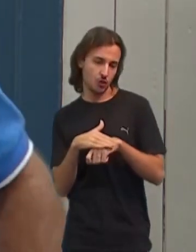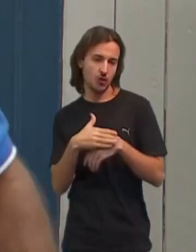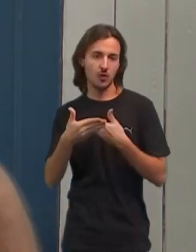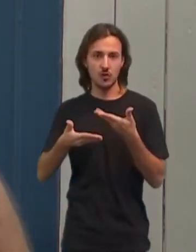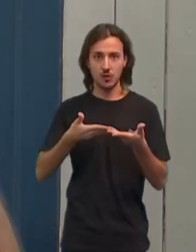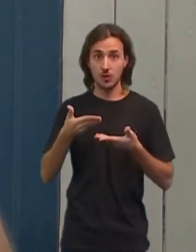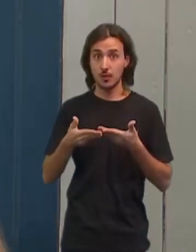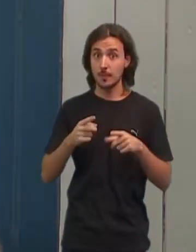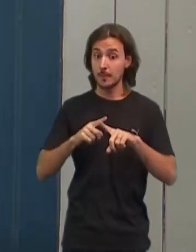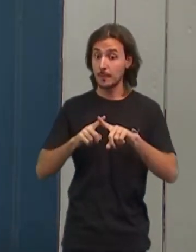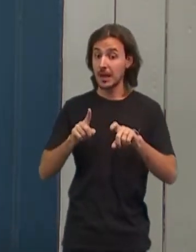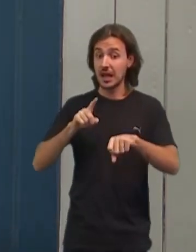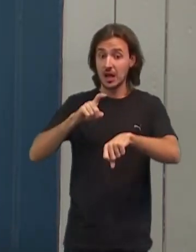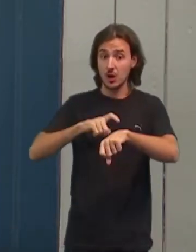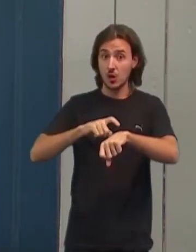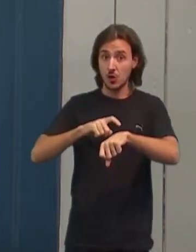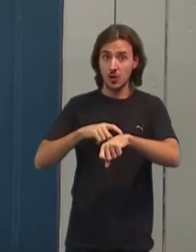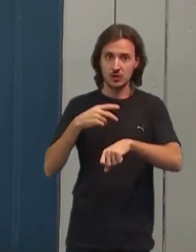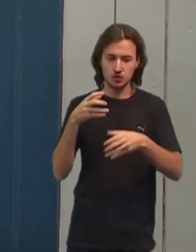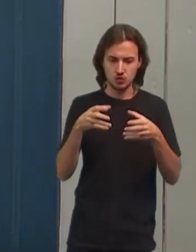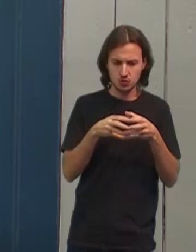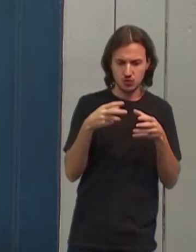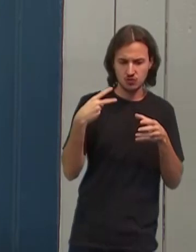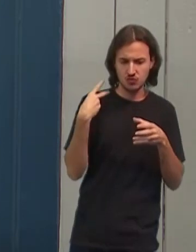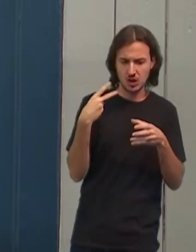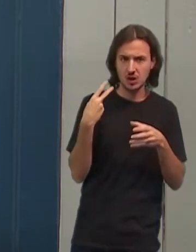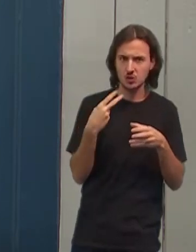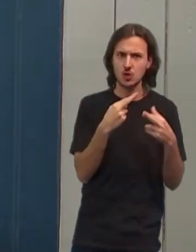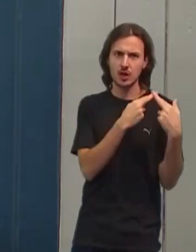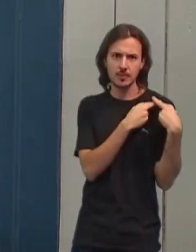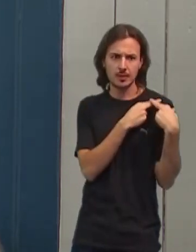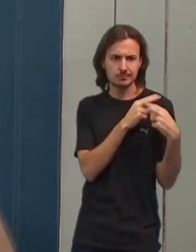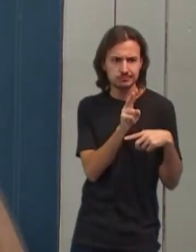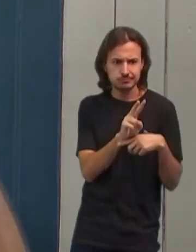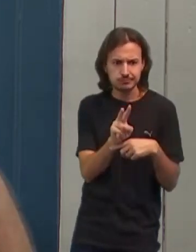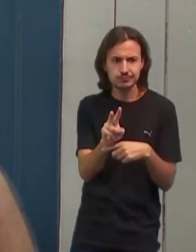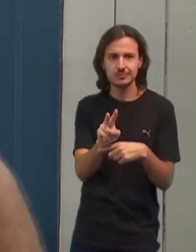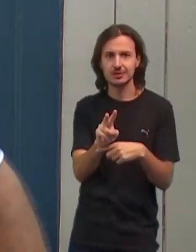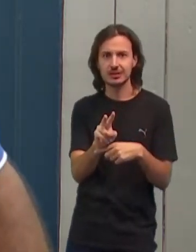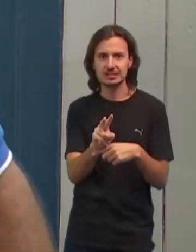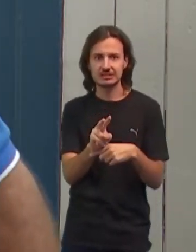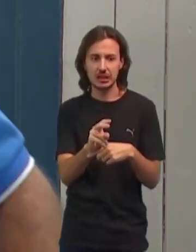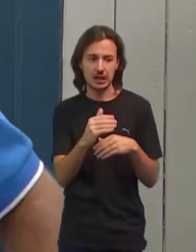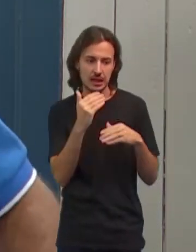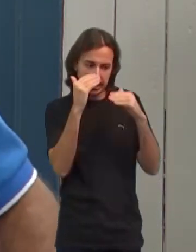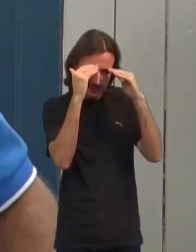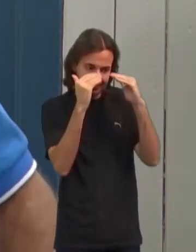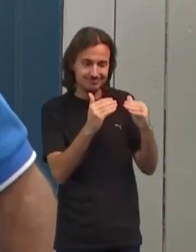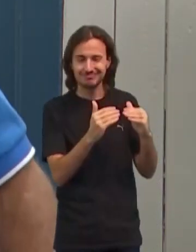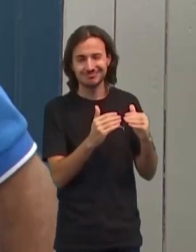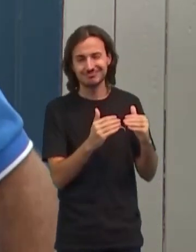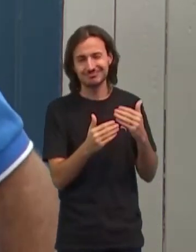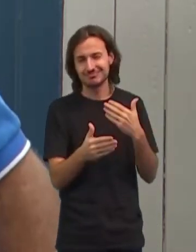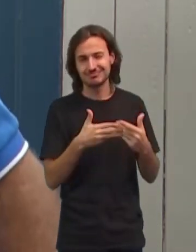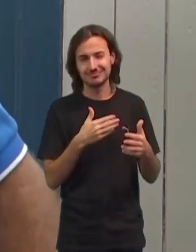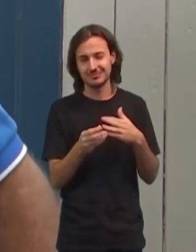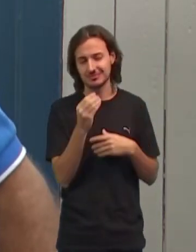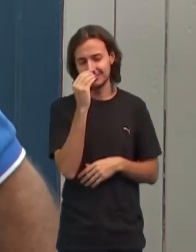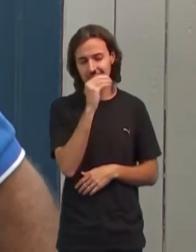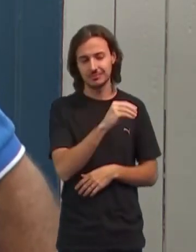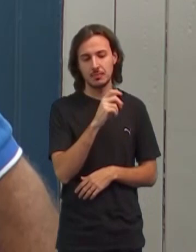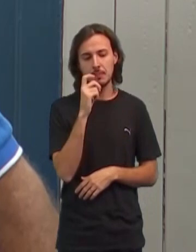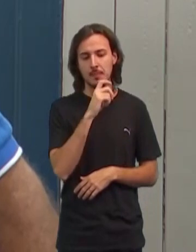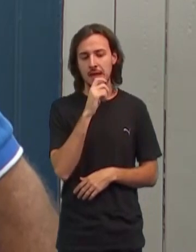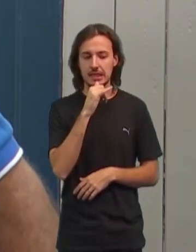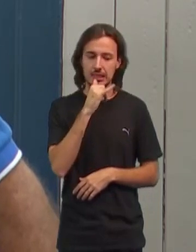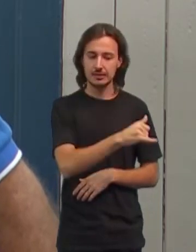com respeito o órgão fiscalizador, retém a informação. Traz a informação incorreta